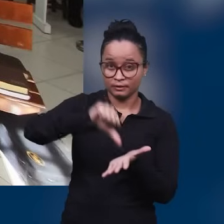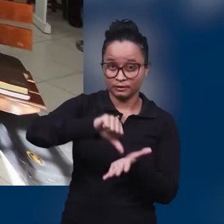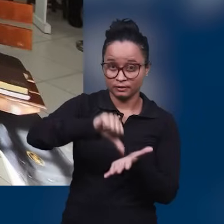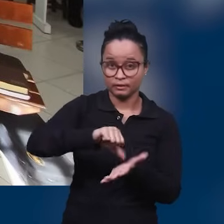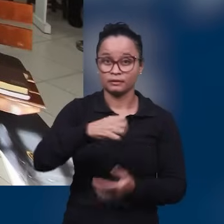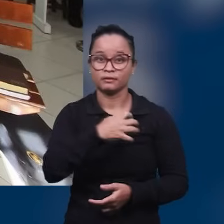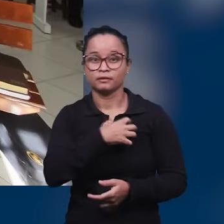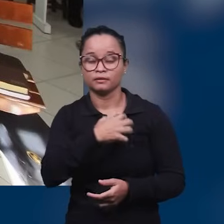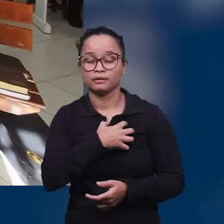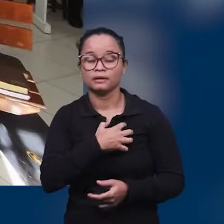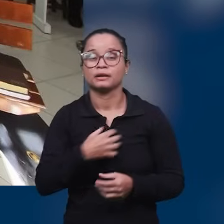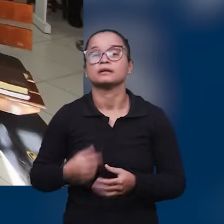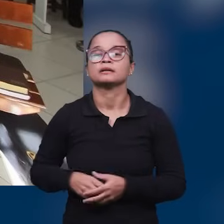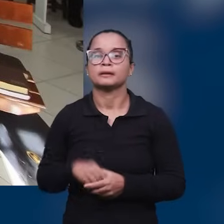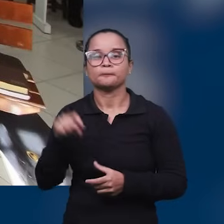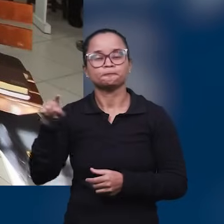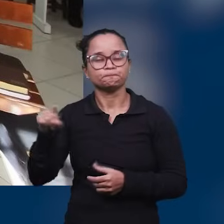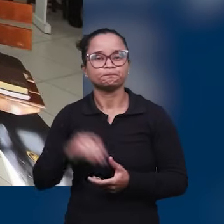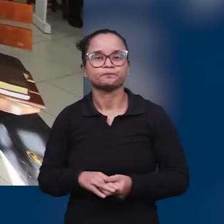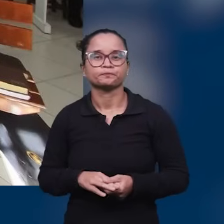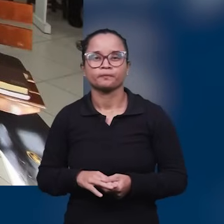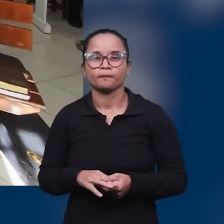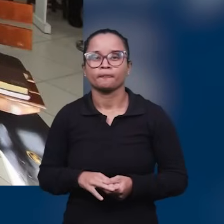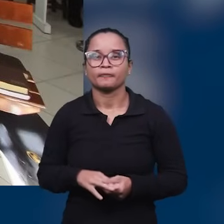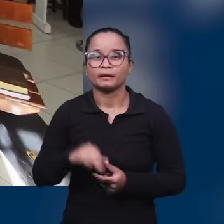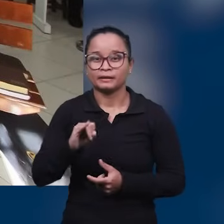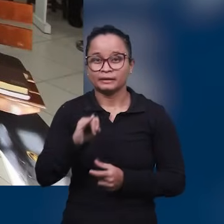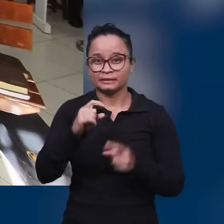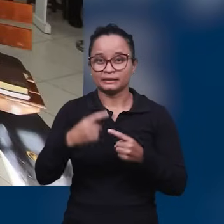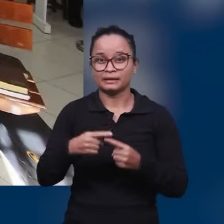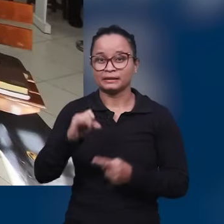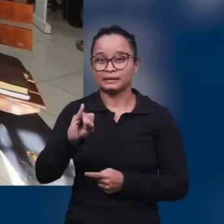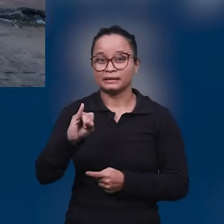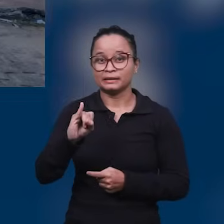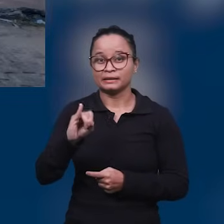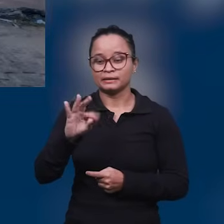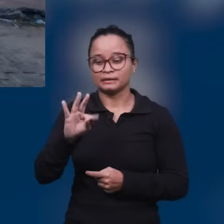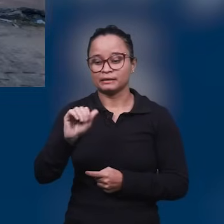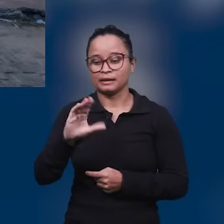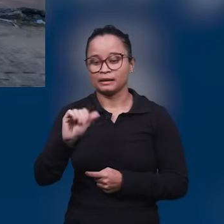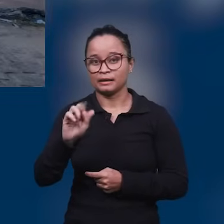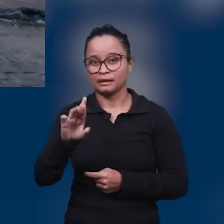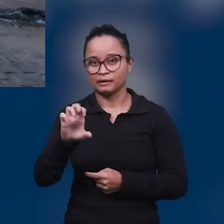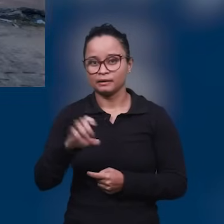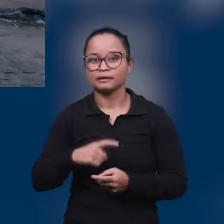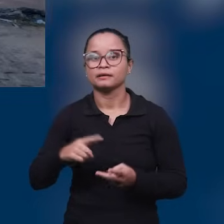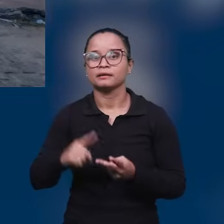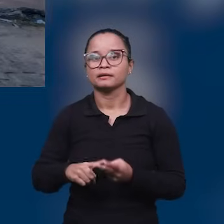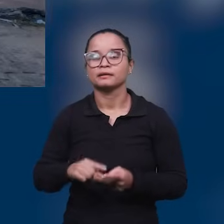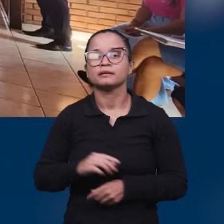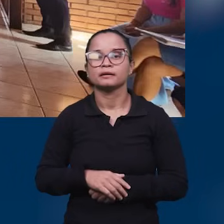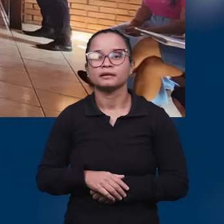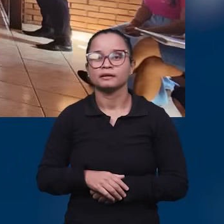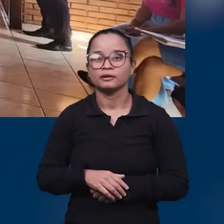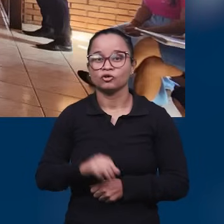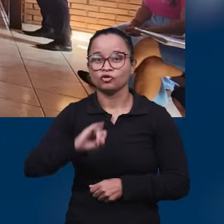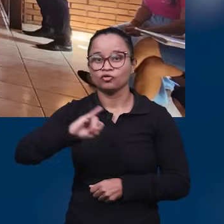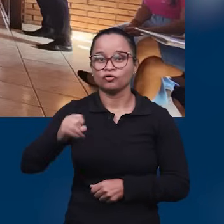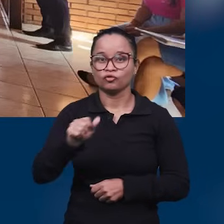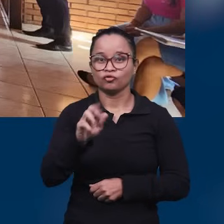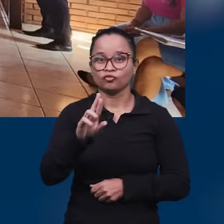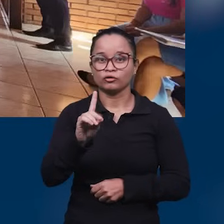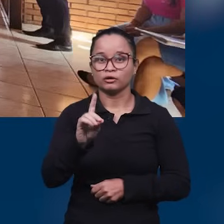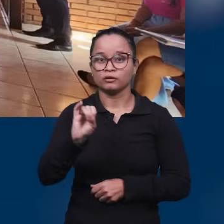dessa festa espiritual na ICM Centro, em Ilhéus, na cidade de Itacaré, na